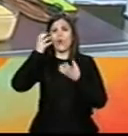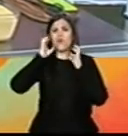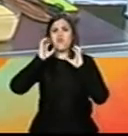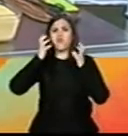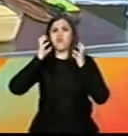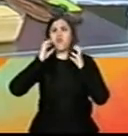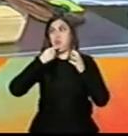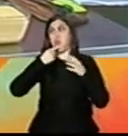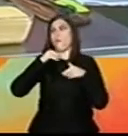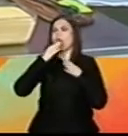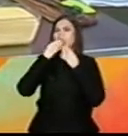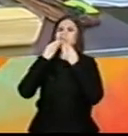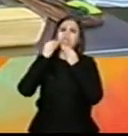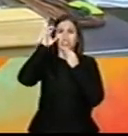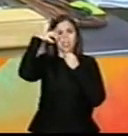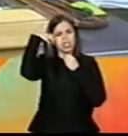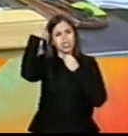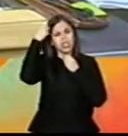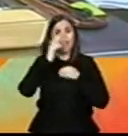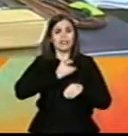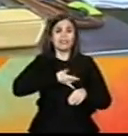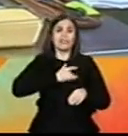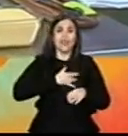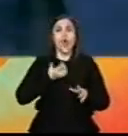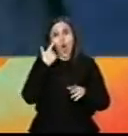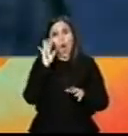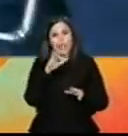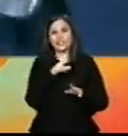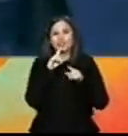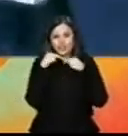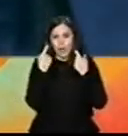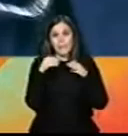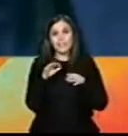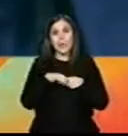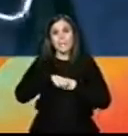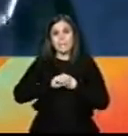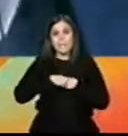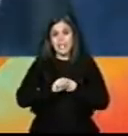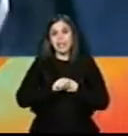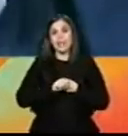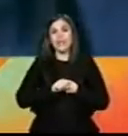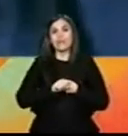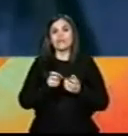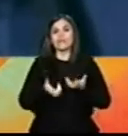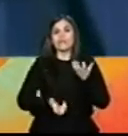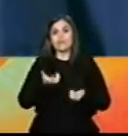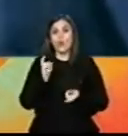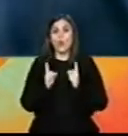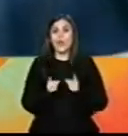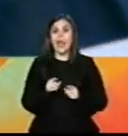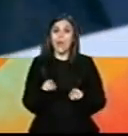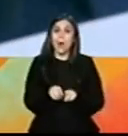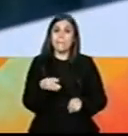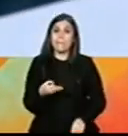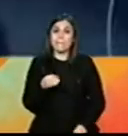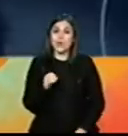mas sabe tão bem. E Jorge, mas o milho frito é precisamente a polenta. Em cubinhos. É em